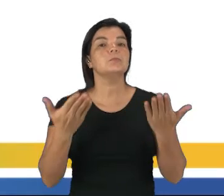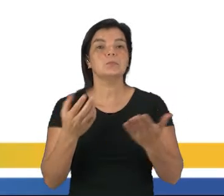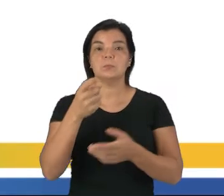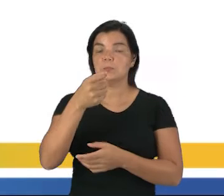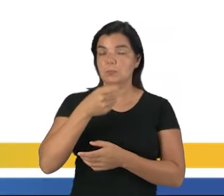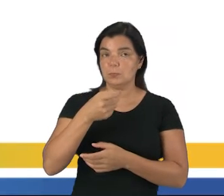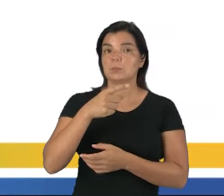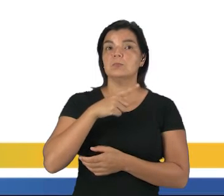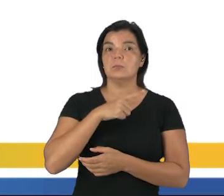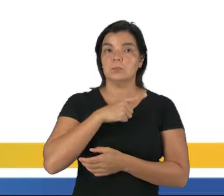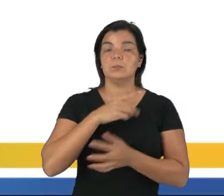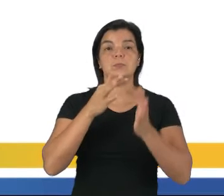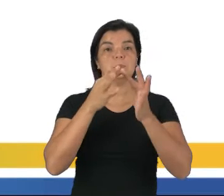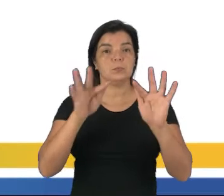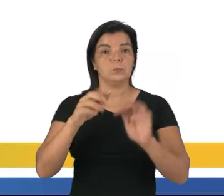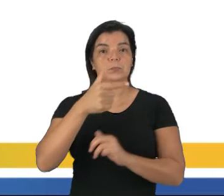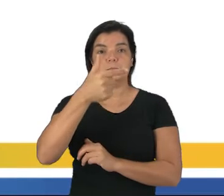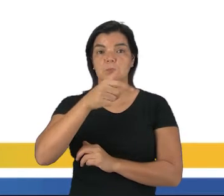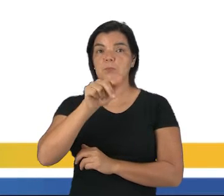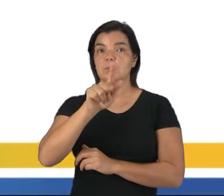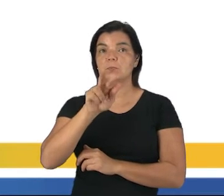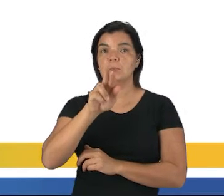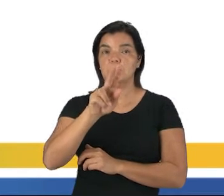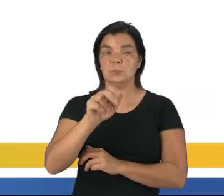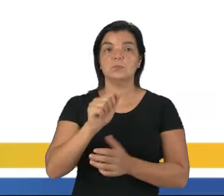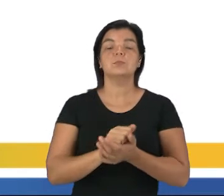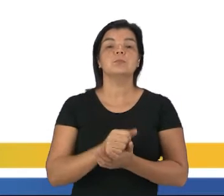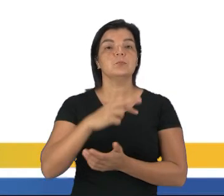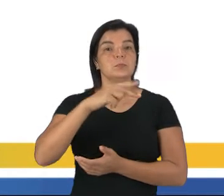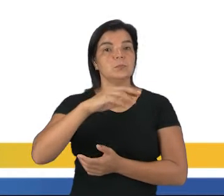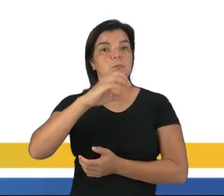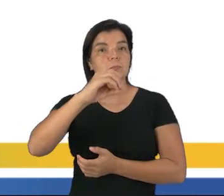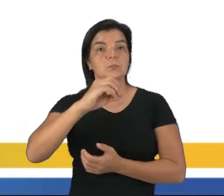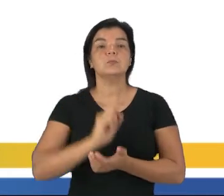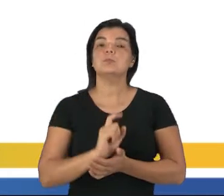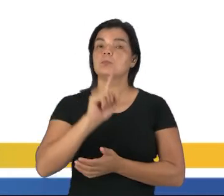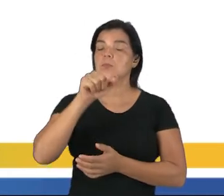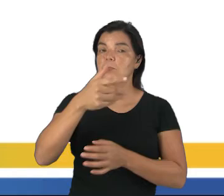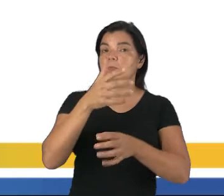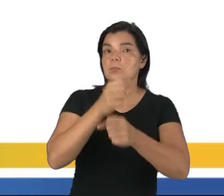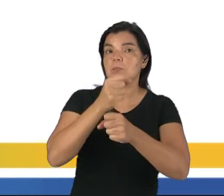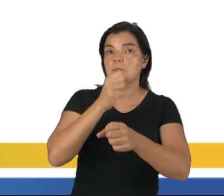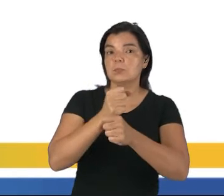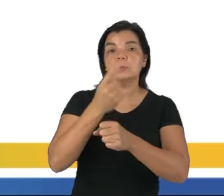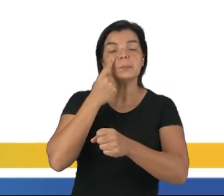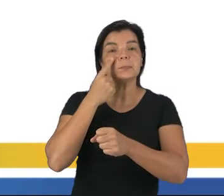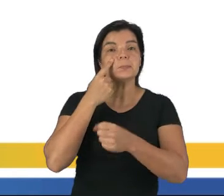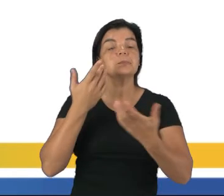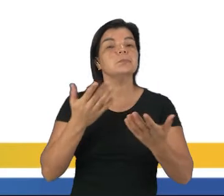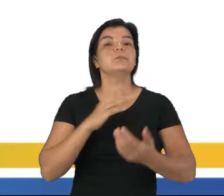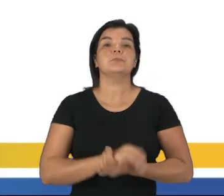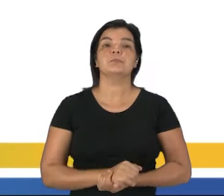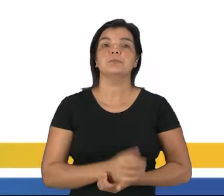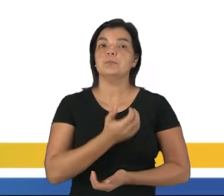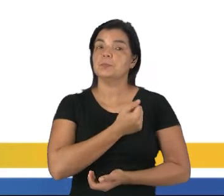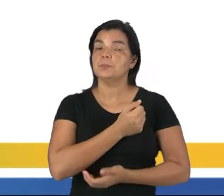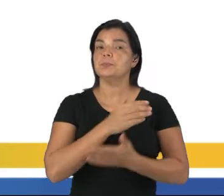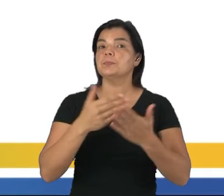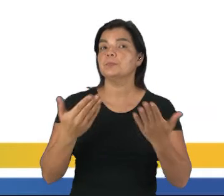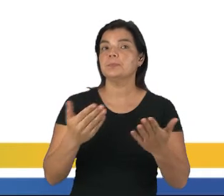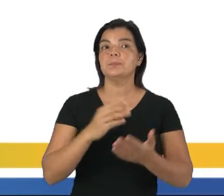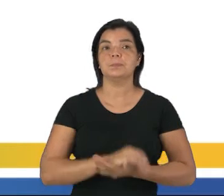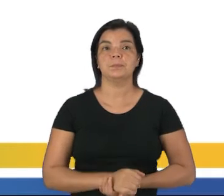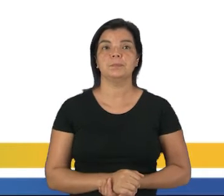são esses na função do segundo grau, eu pego ela e igualo a zero, e aí eu faço depois os cálculos para descobrir, né, que valores são